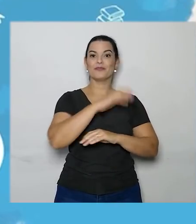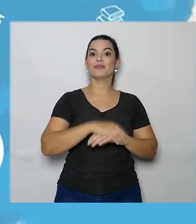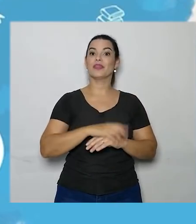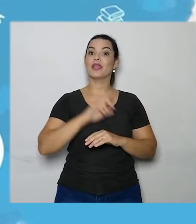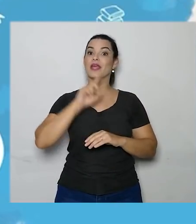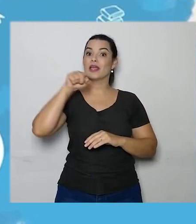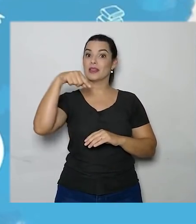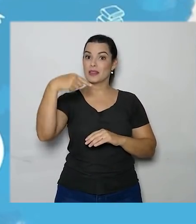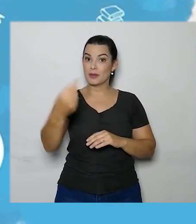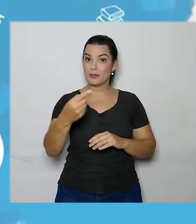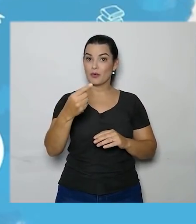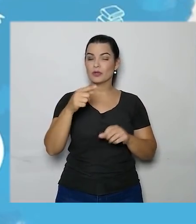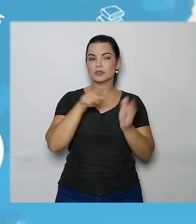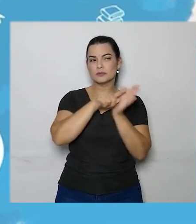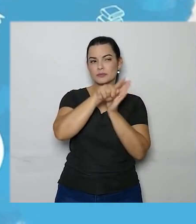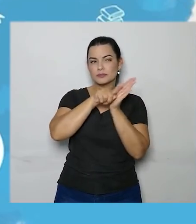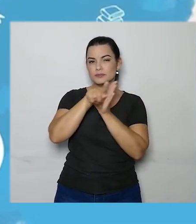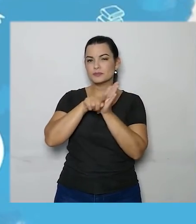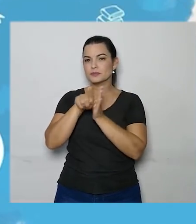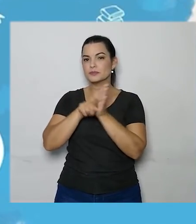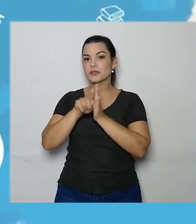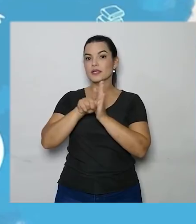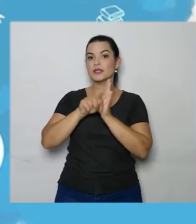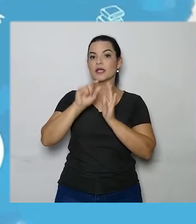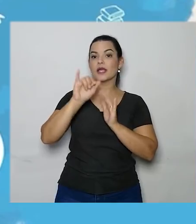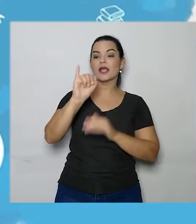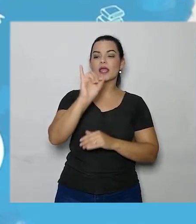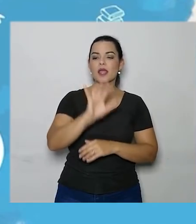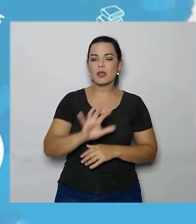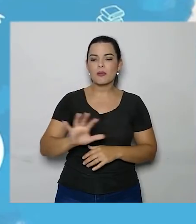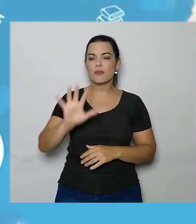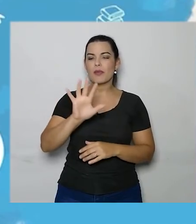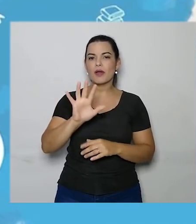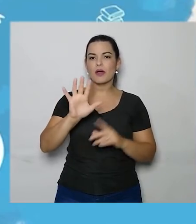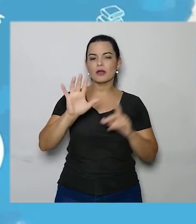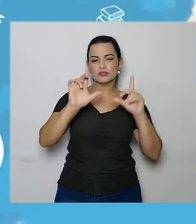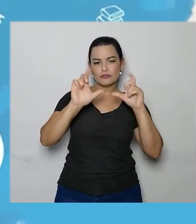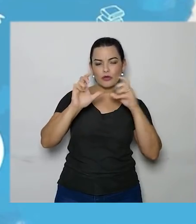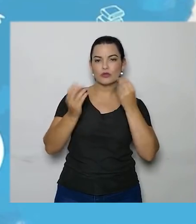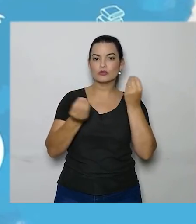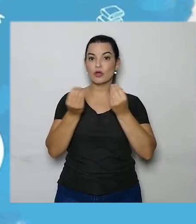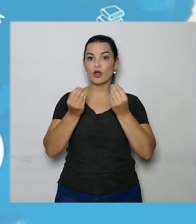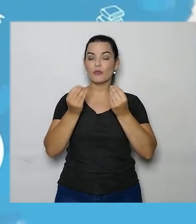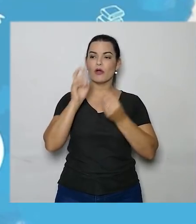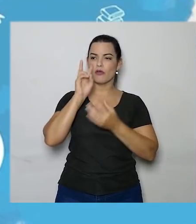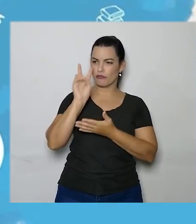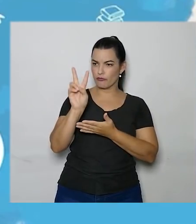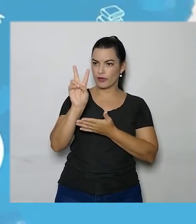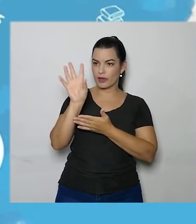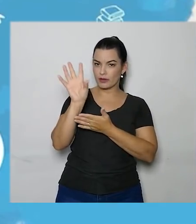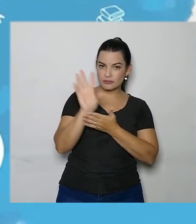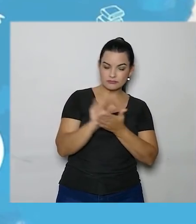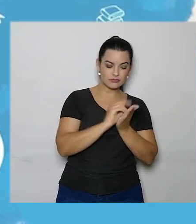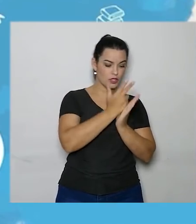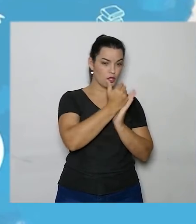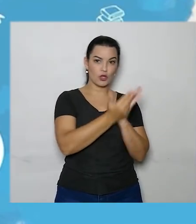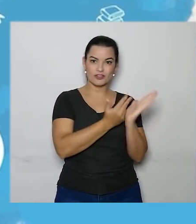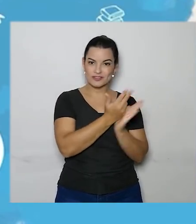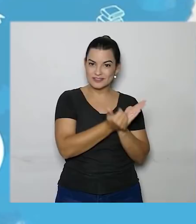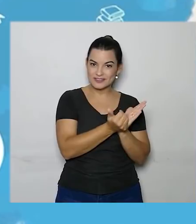vão pesquisar a imagem do animal e desenhá-la no caderno. Depois de desenhar, vocês vão pensar